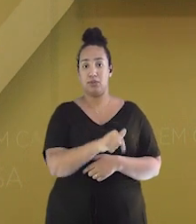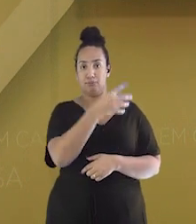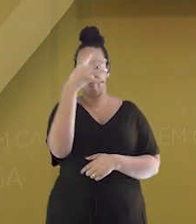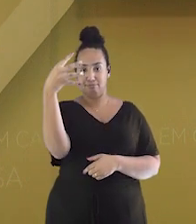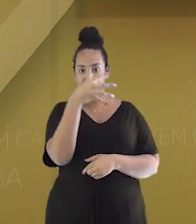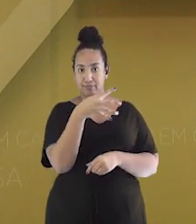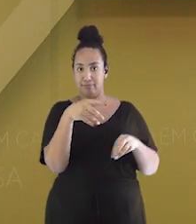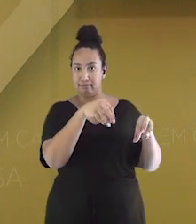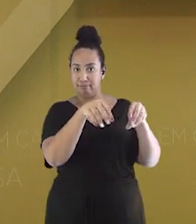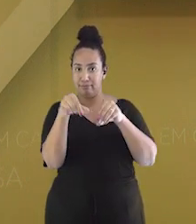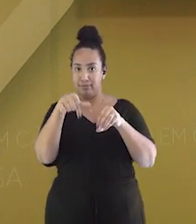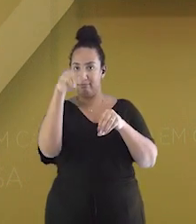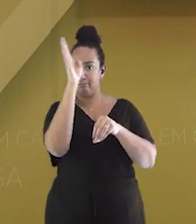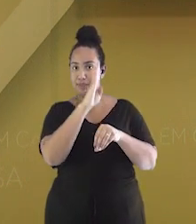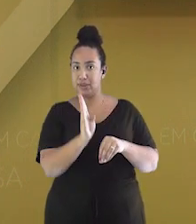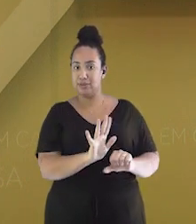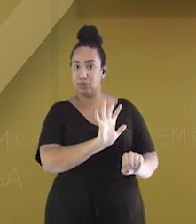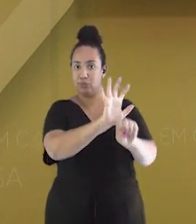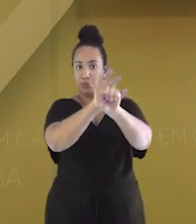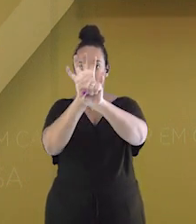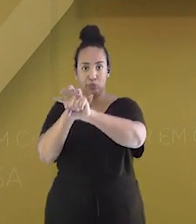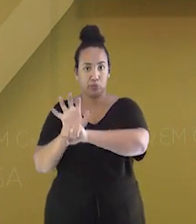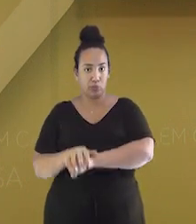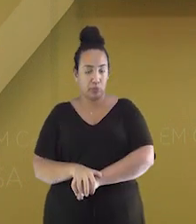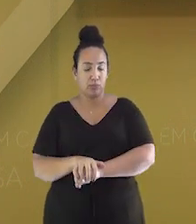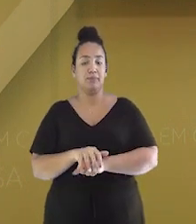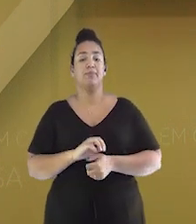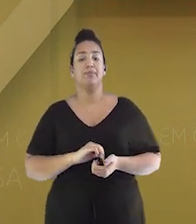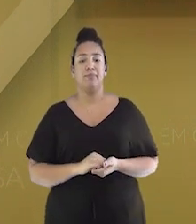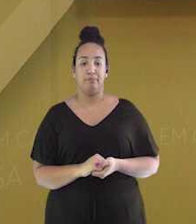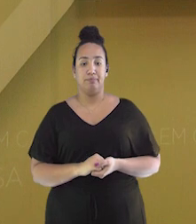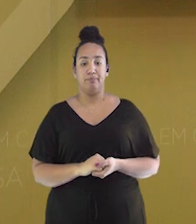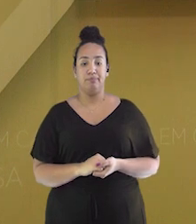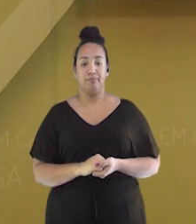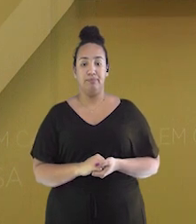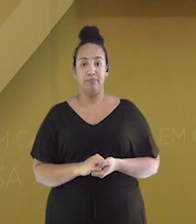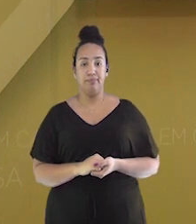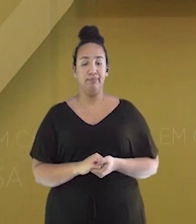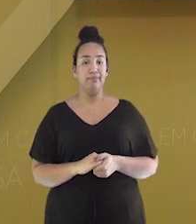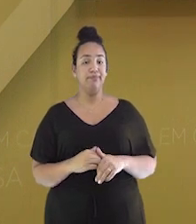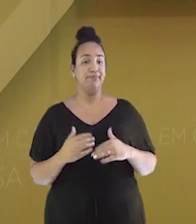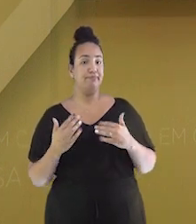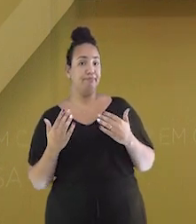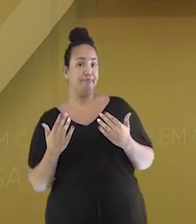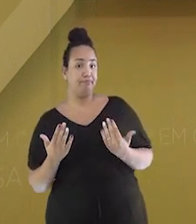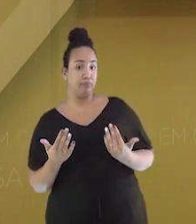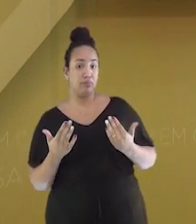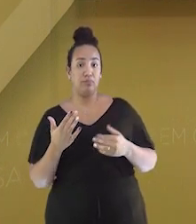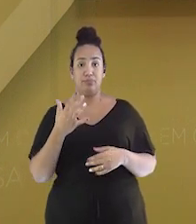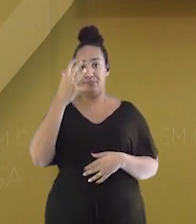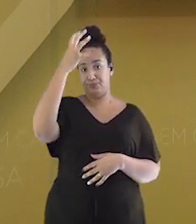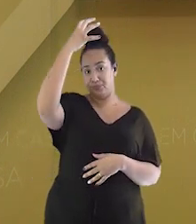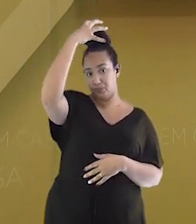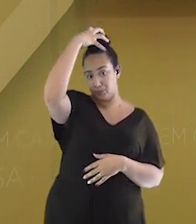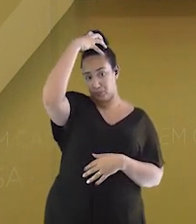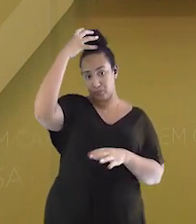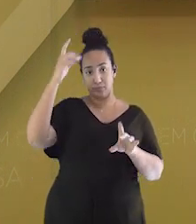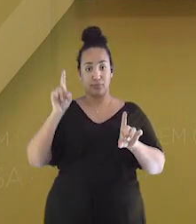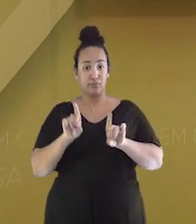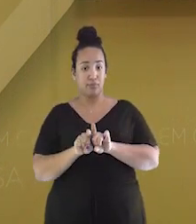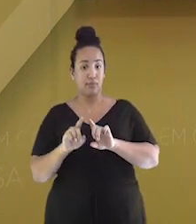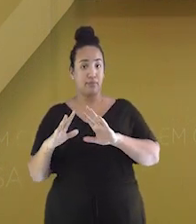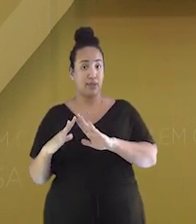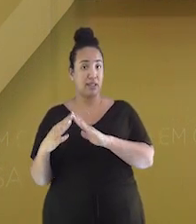para colonizar o Brasil. Nem da parte da coroa, nem da parte da igreja, houve qualquer